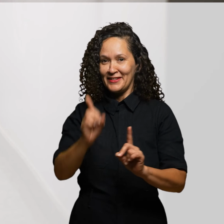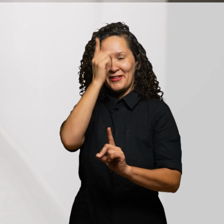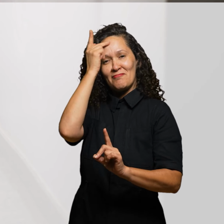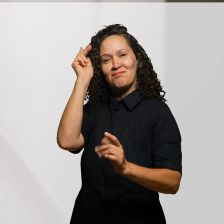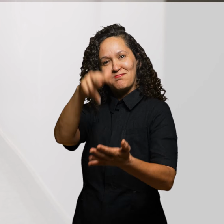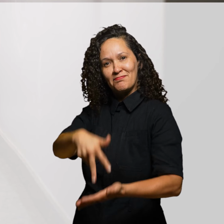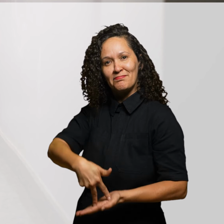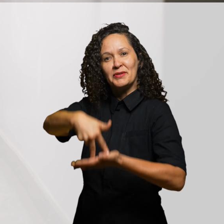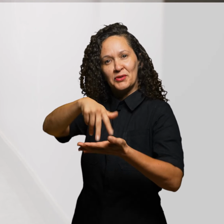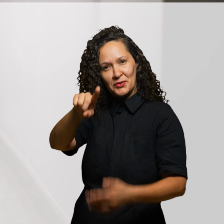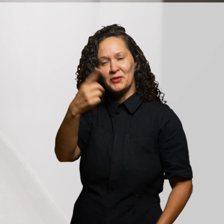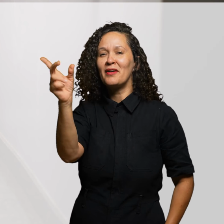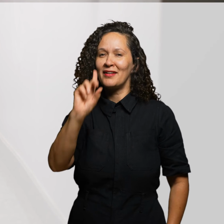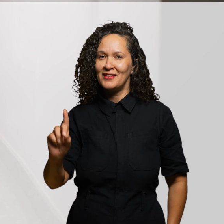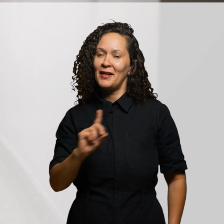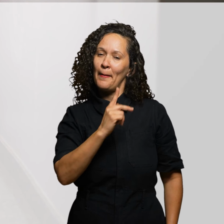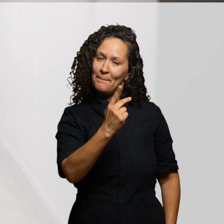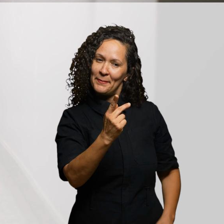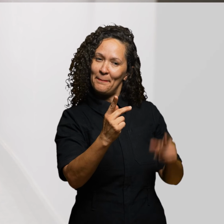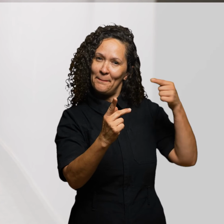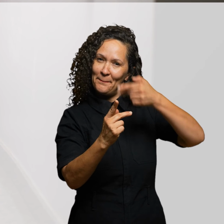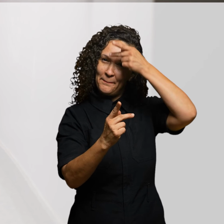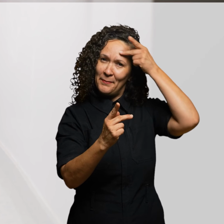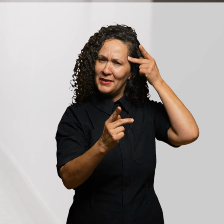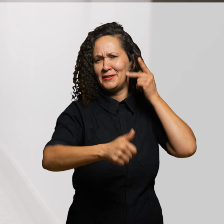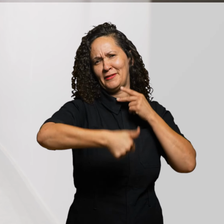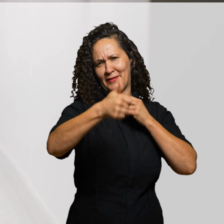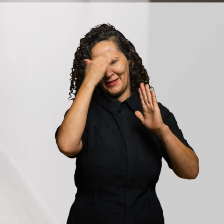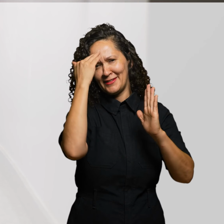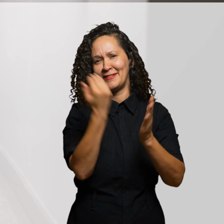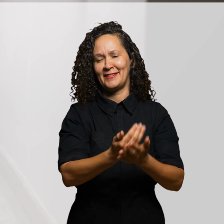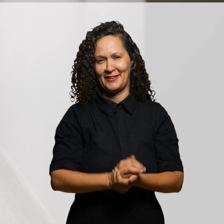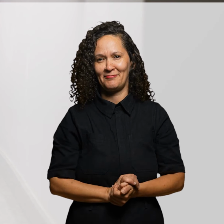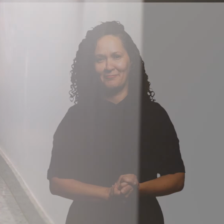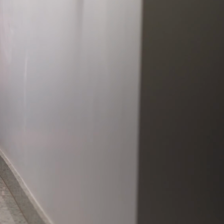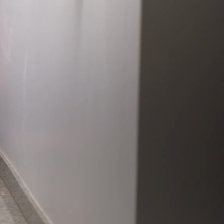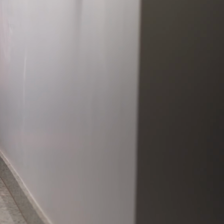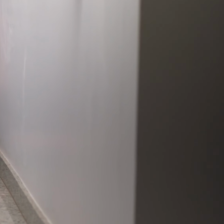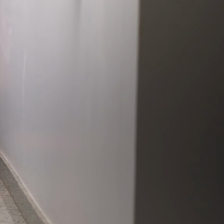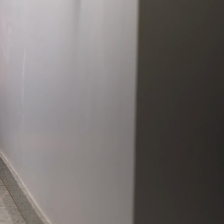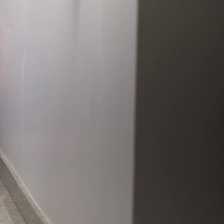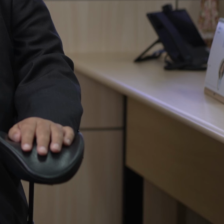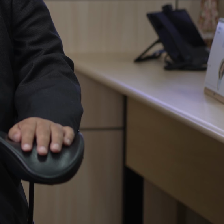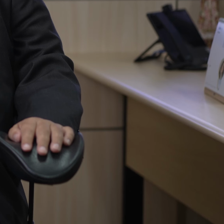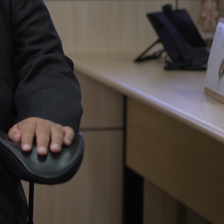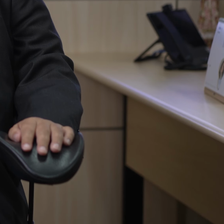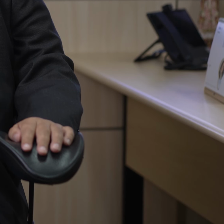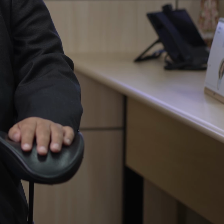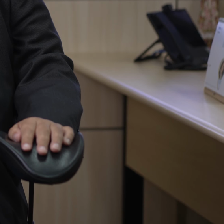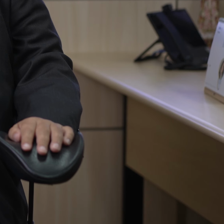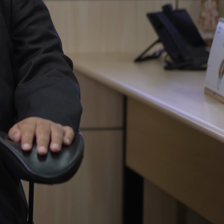na frente, né? Em um corredor, Guilherme e Cláudio seguem suas cadeiras de rodas. Cláudio Dreves é cadeirante e procurador. Está no